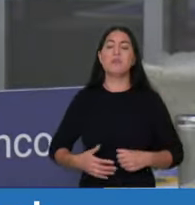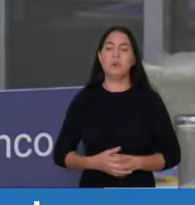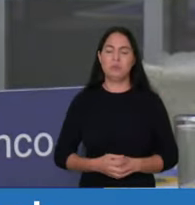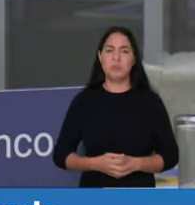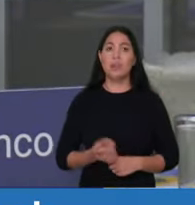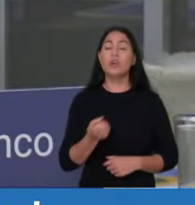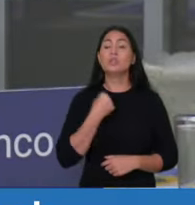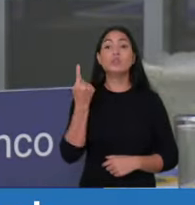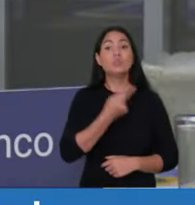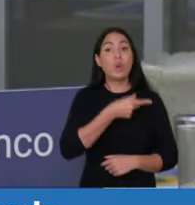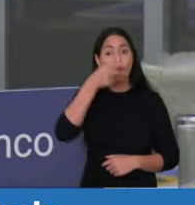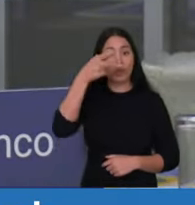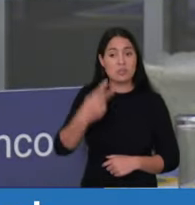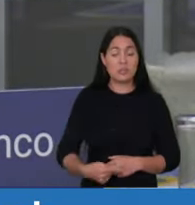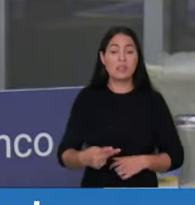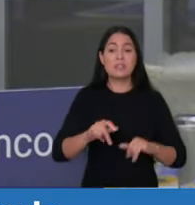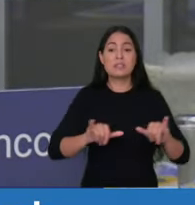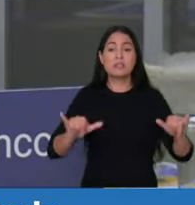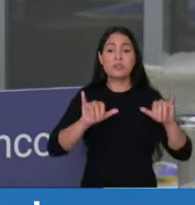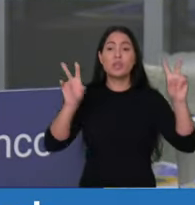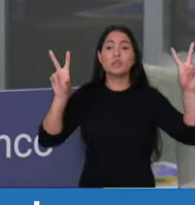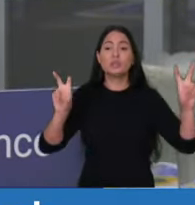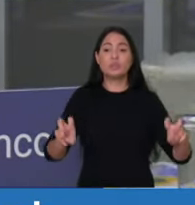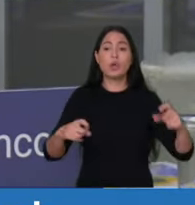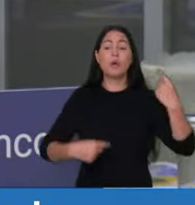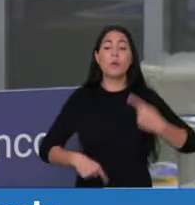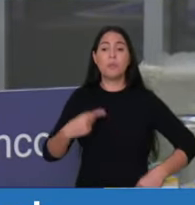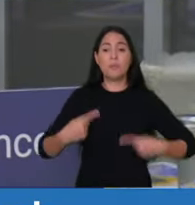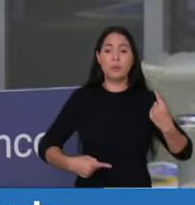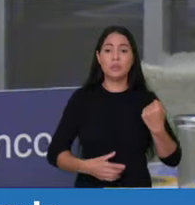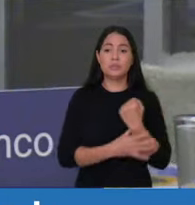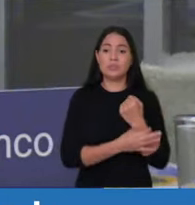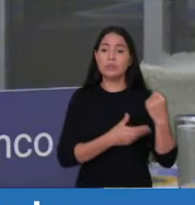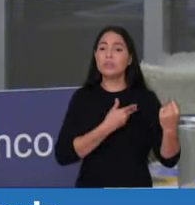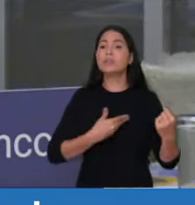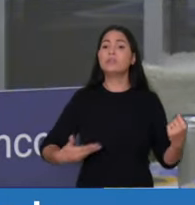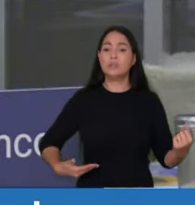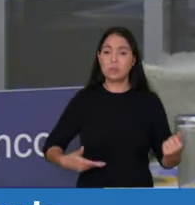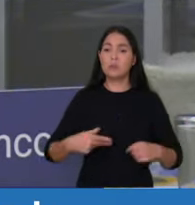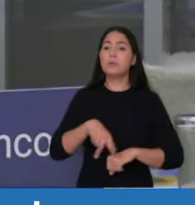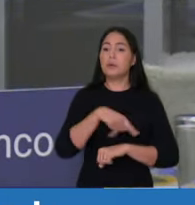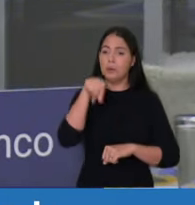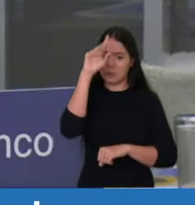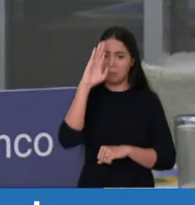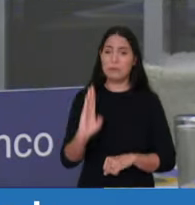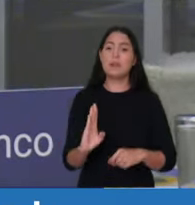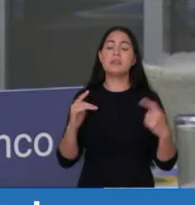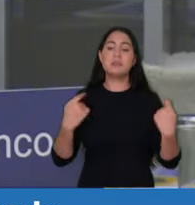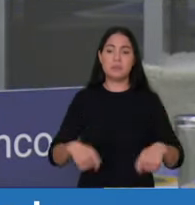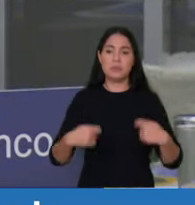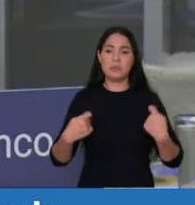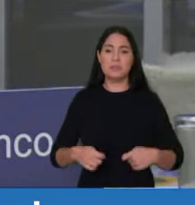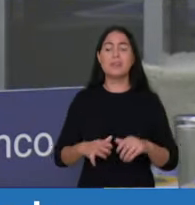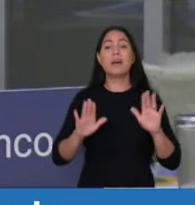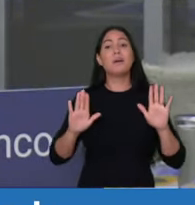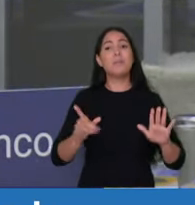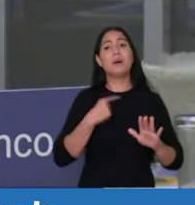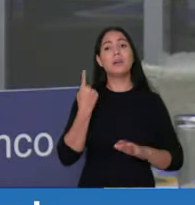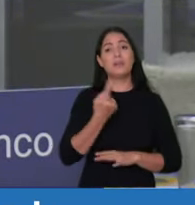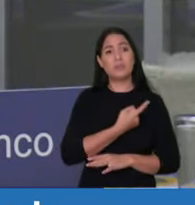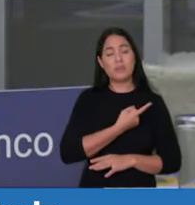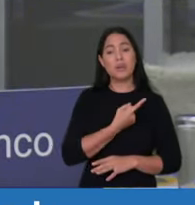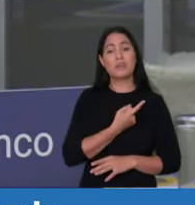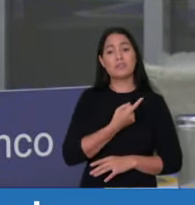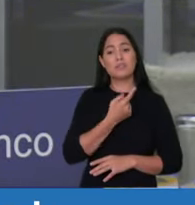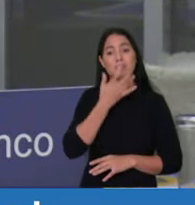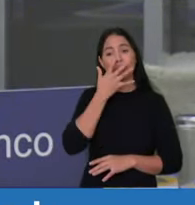discutindo a política de segurança pública, como nós precisamos de uma política de segurança pública para o Brasil, só que ficou evidente para nós que não existe política